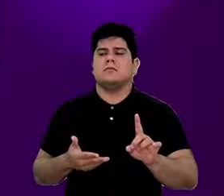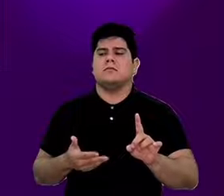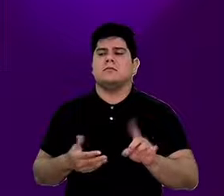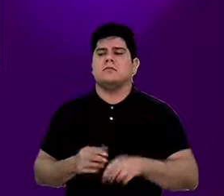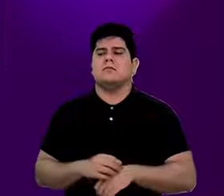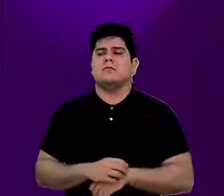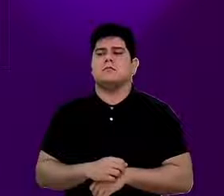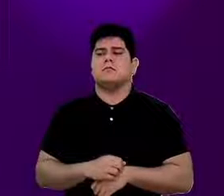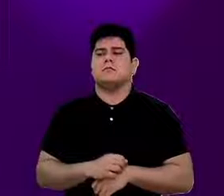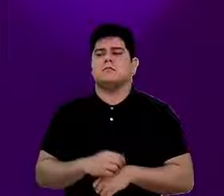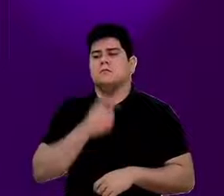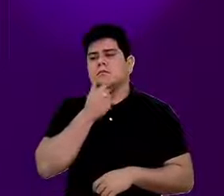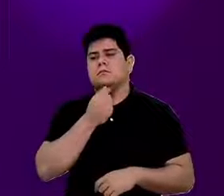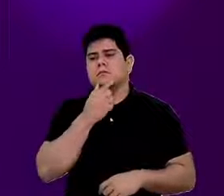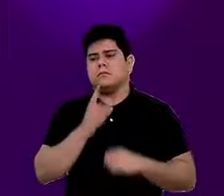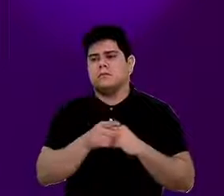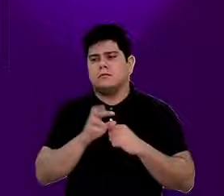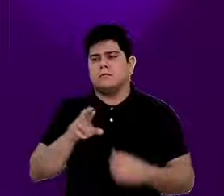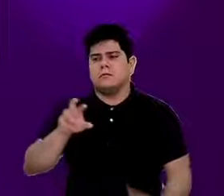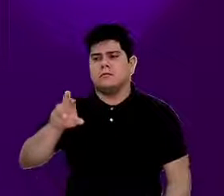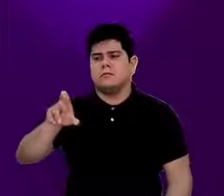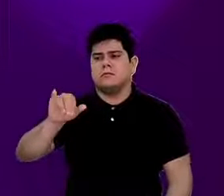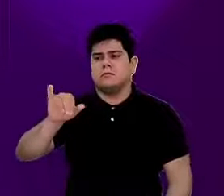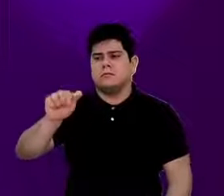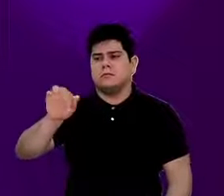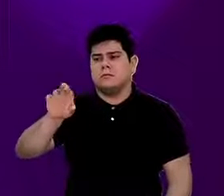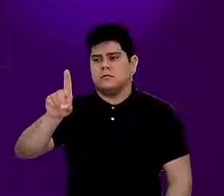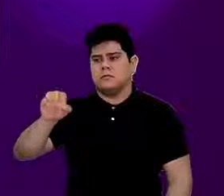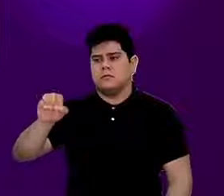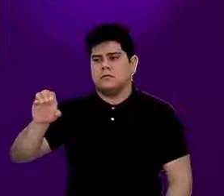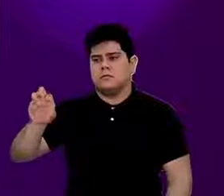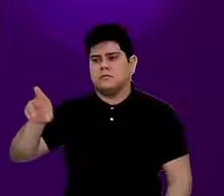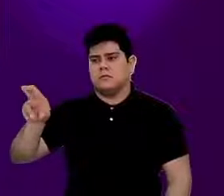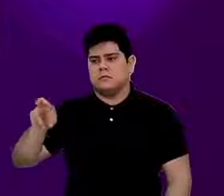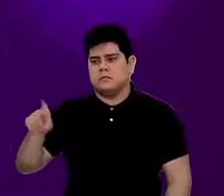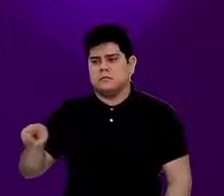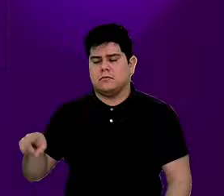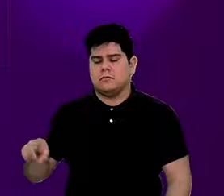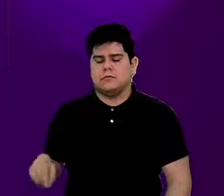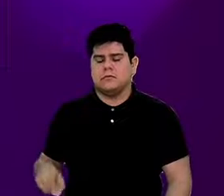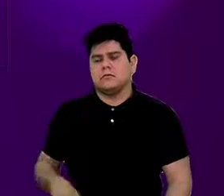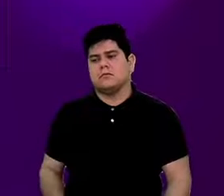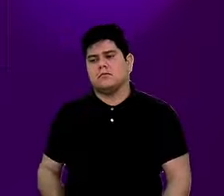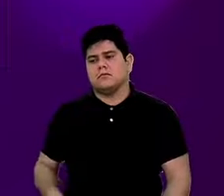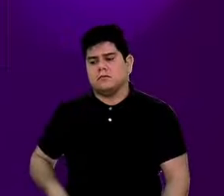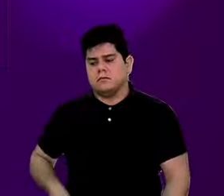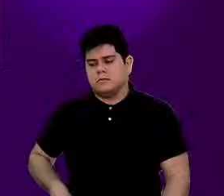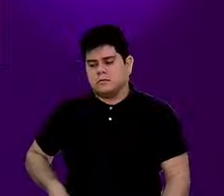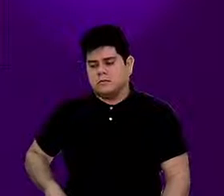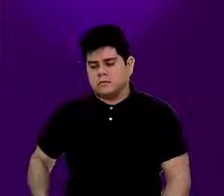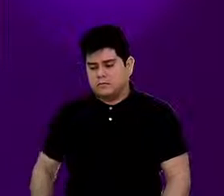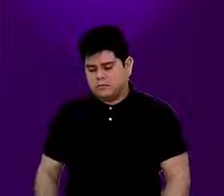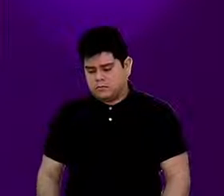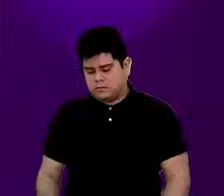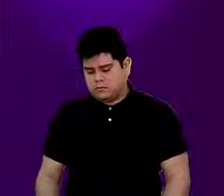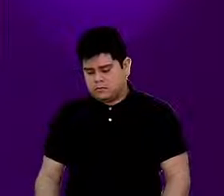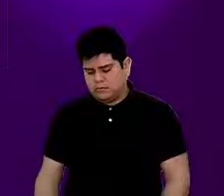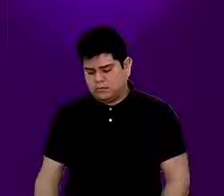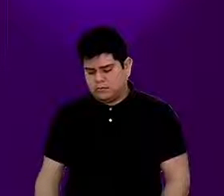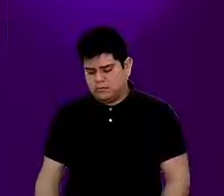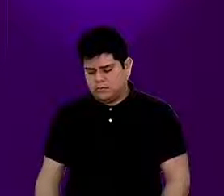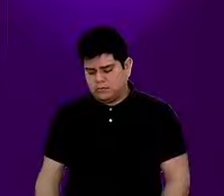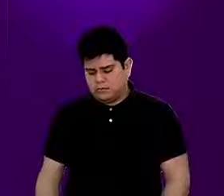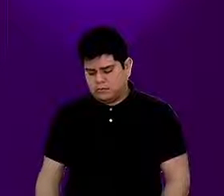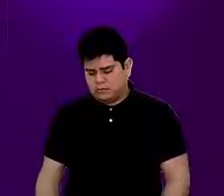ao doutor Ricardo Cruz. O doutor Ricardo Cruz está aqui ao lado do mestre Zuenir Ventura. Estamos aqui numa roda com o